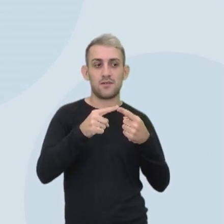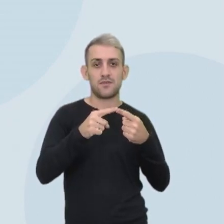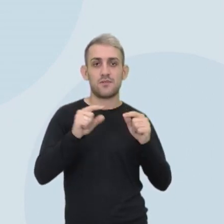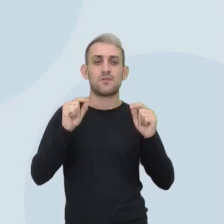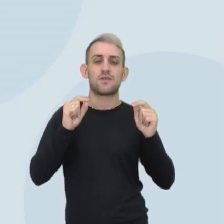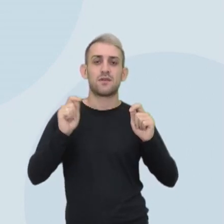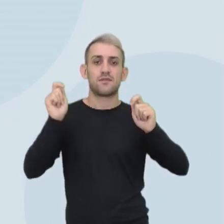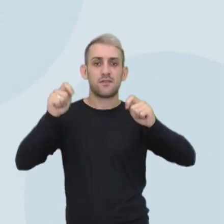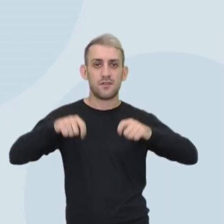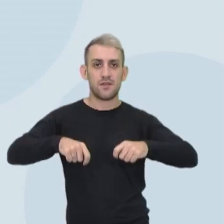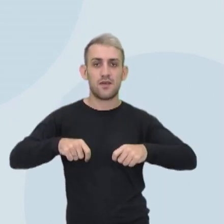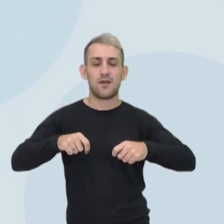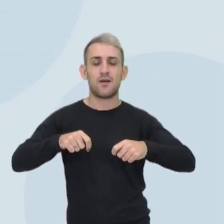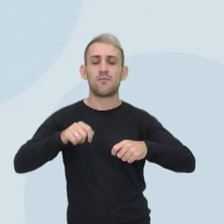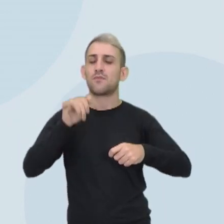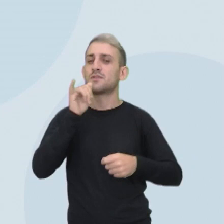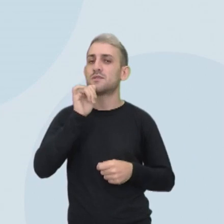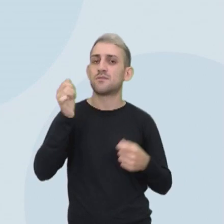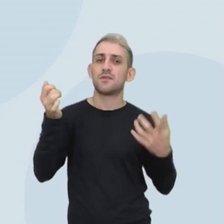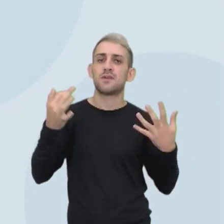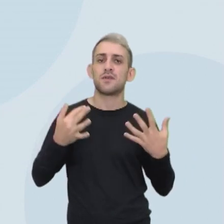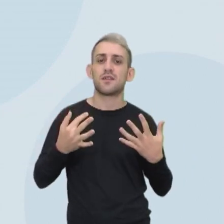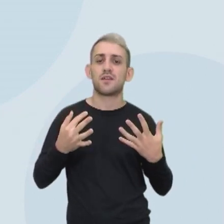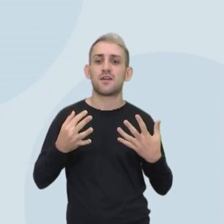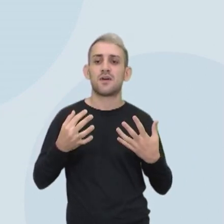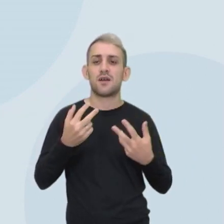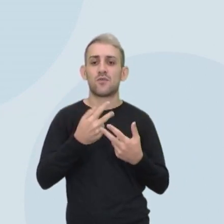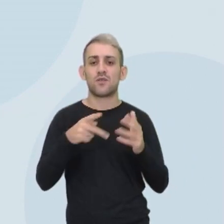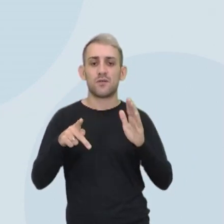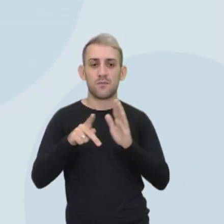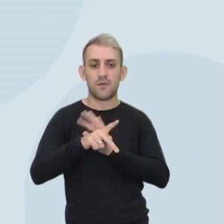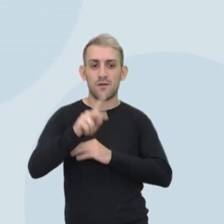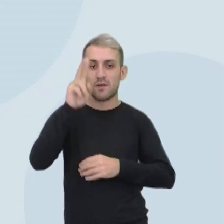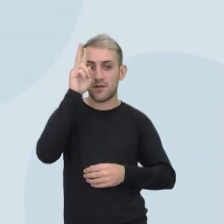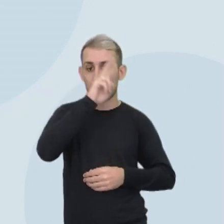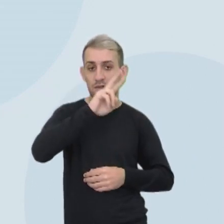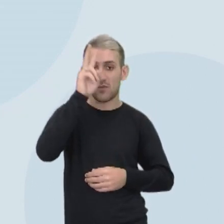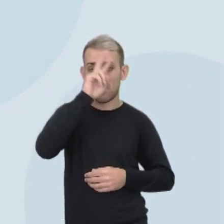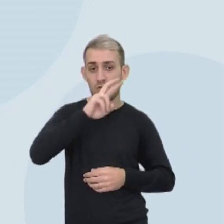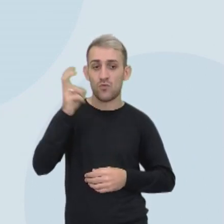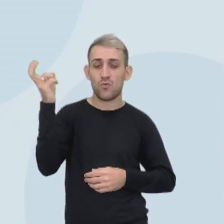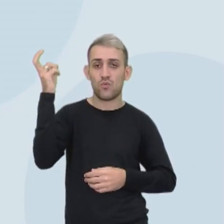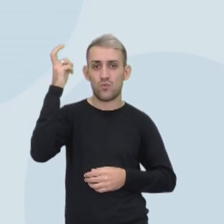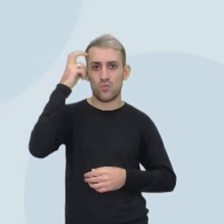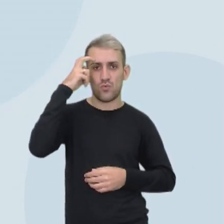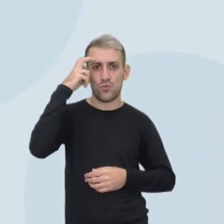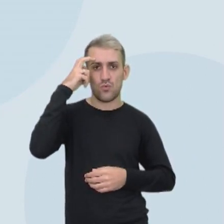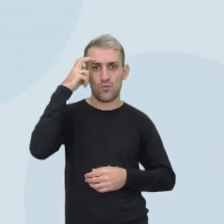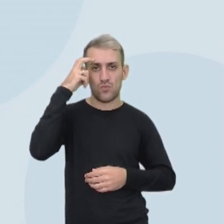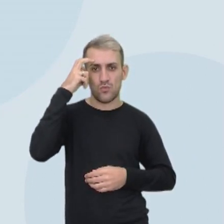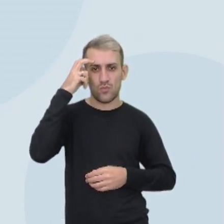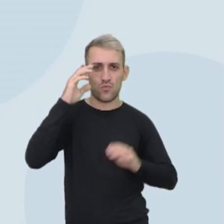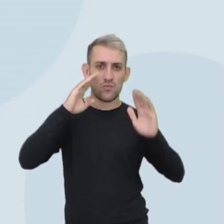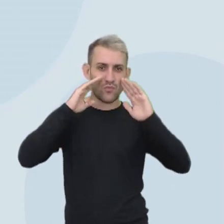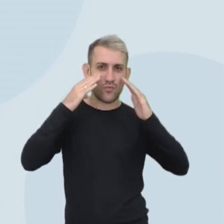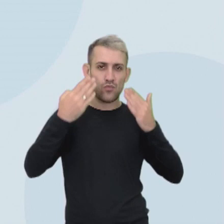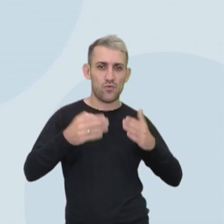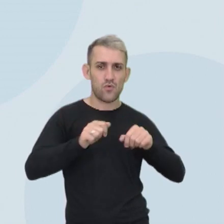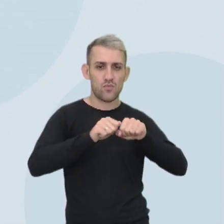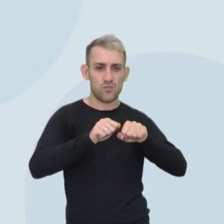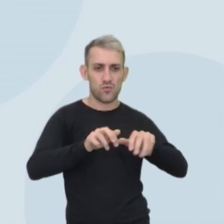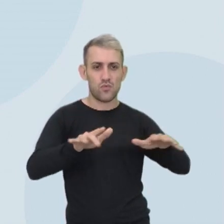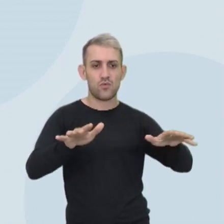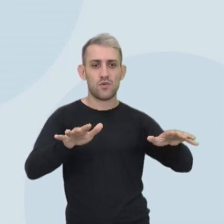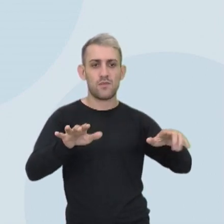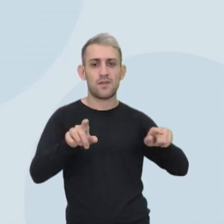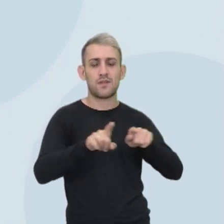colonialidade, ela pode ser entendida como um fenômeno histórico e cultural com origem no colonialismo, mas